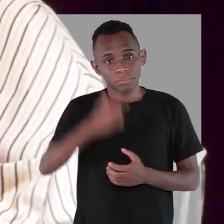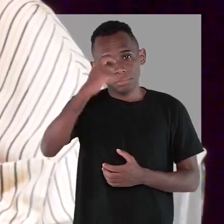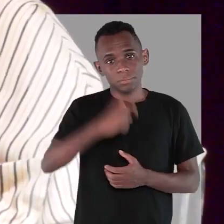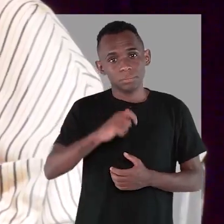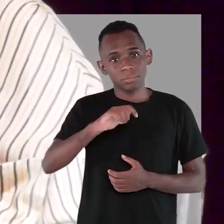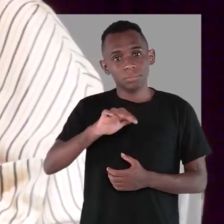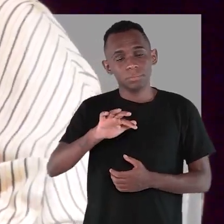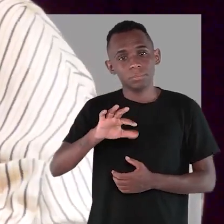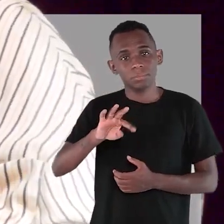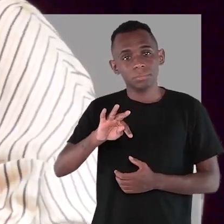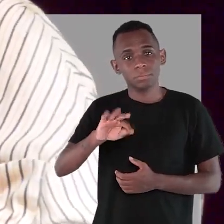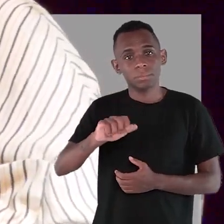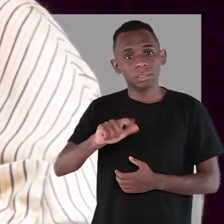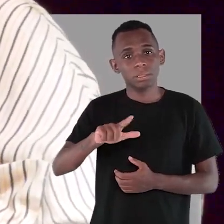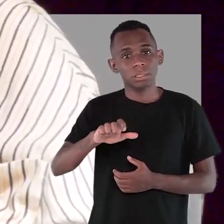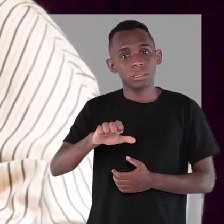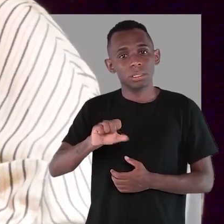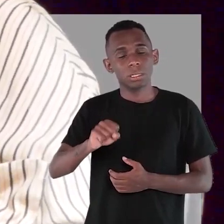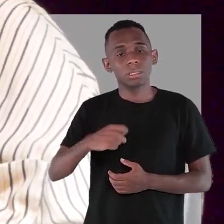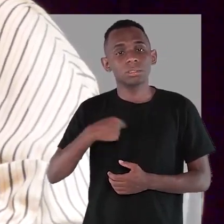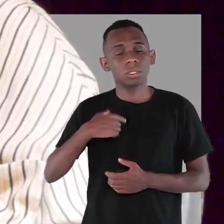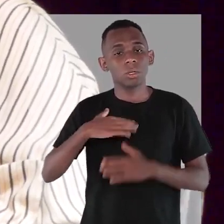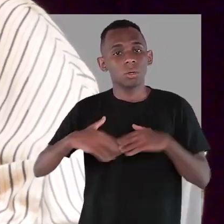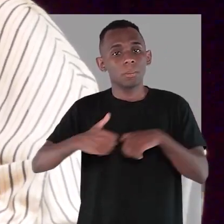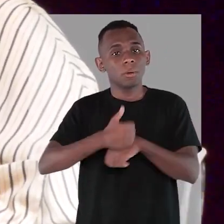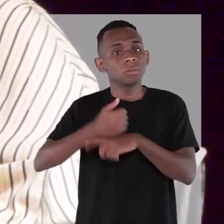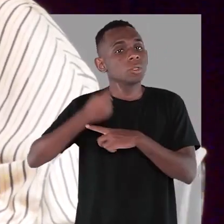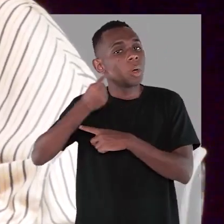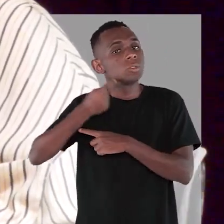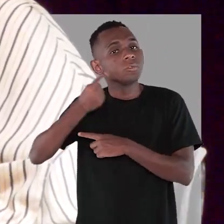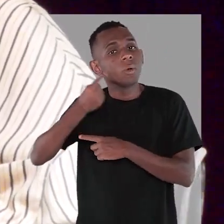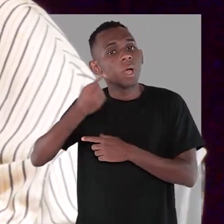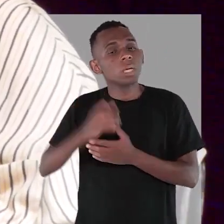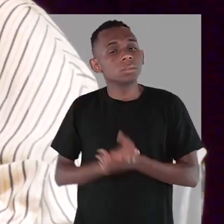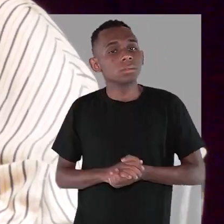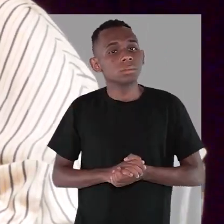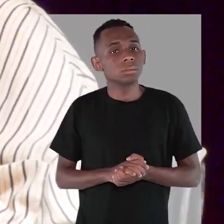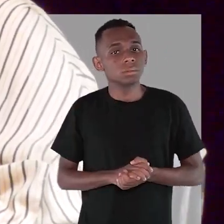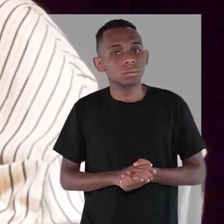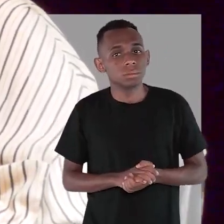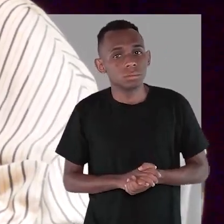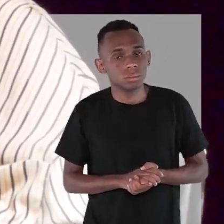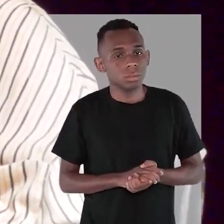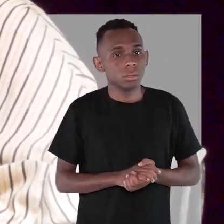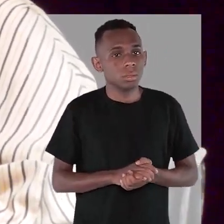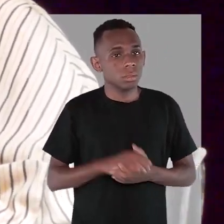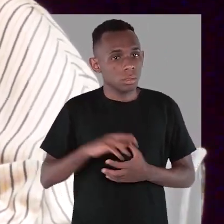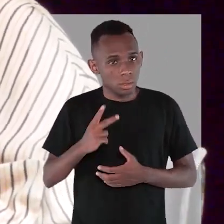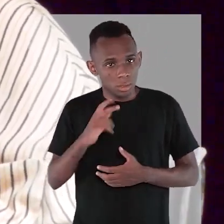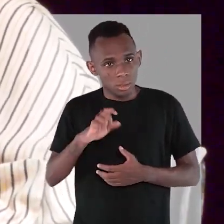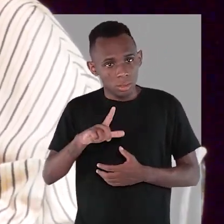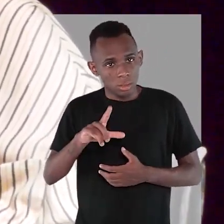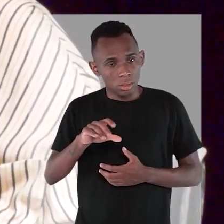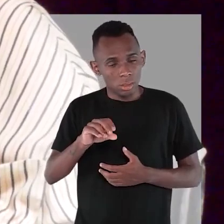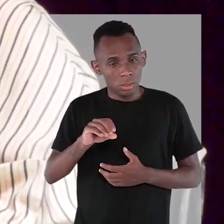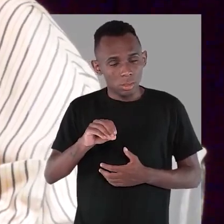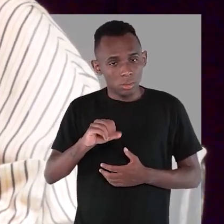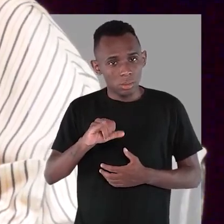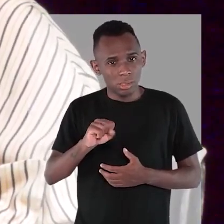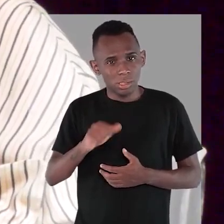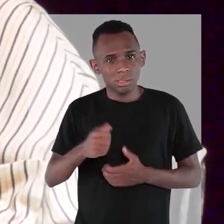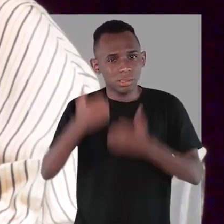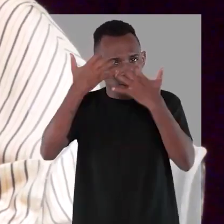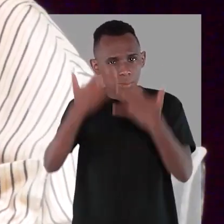Thales, eu sou advogado e quando a Heloísa falou dessas paixões